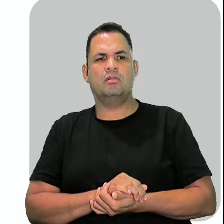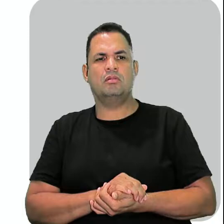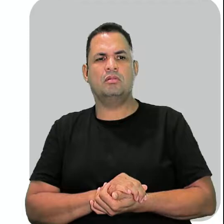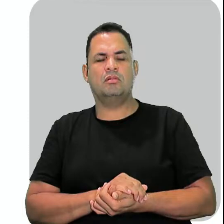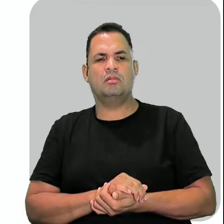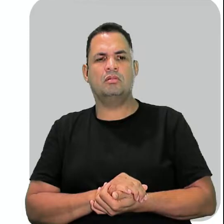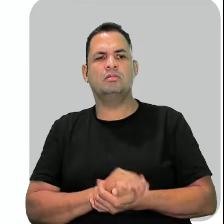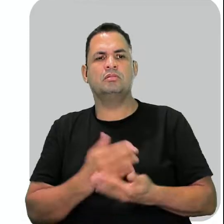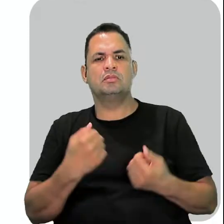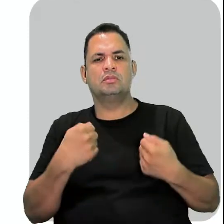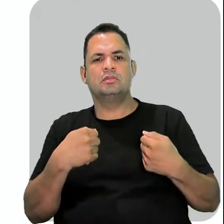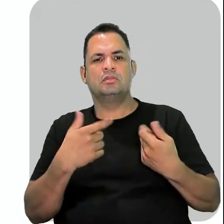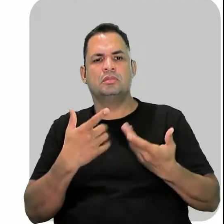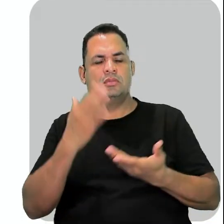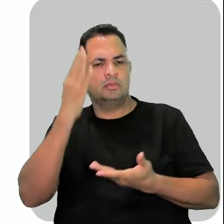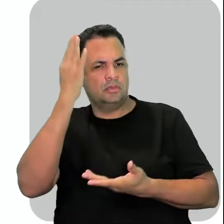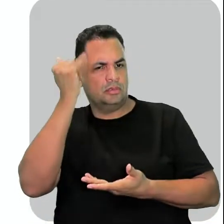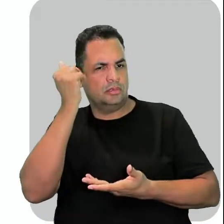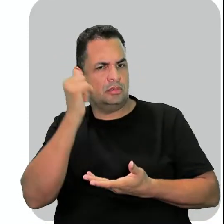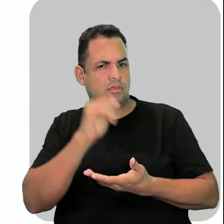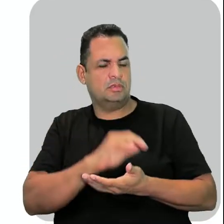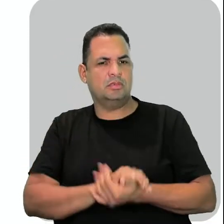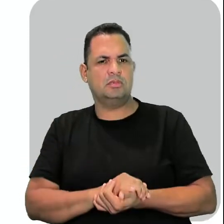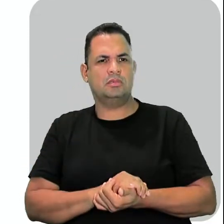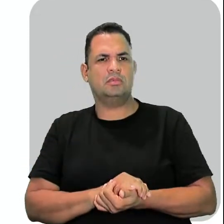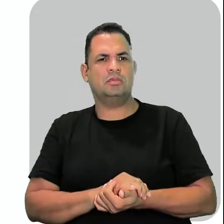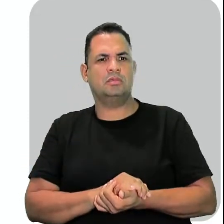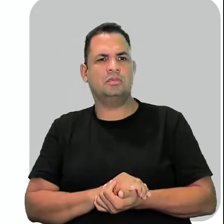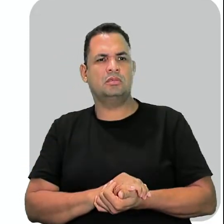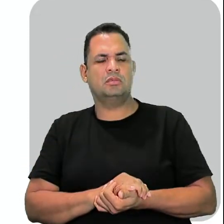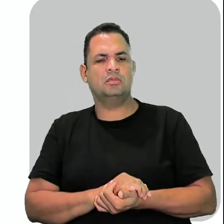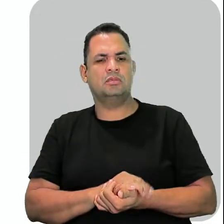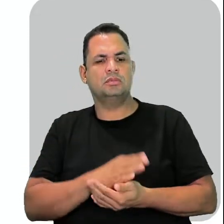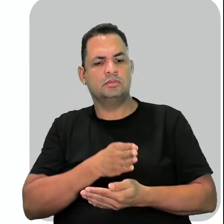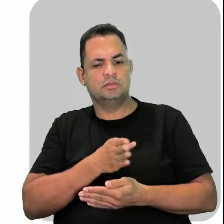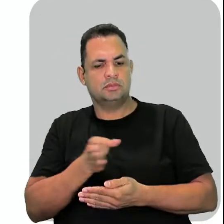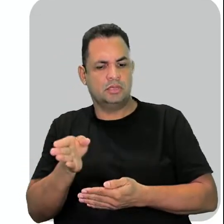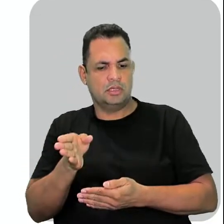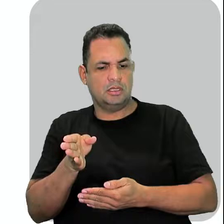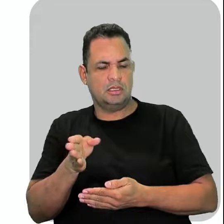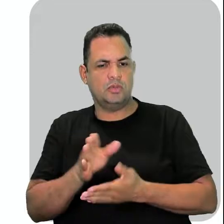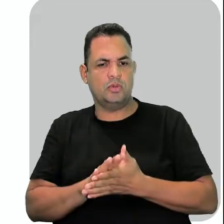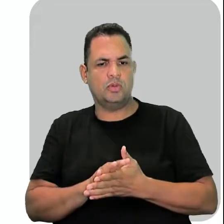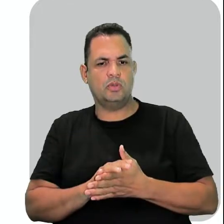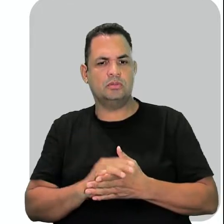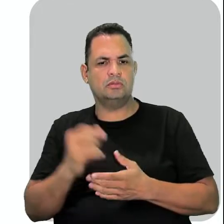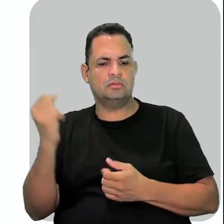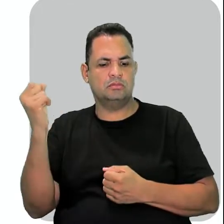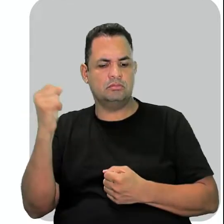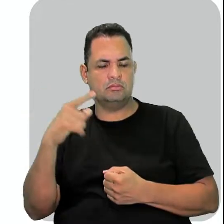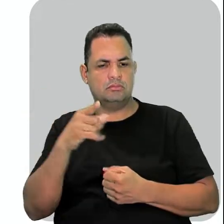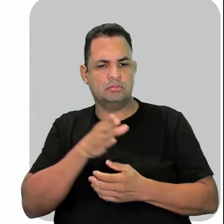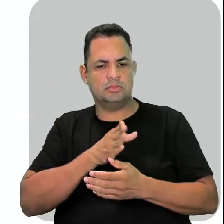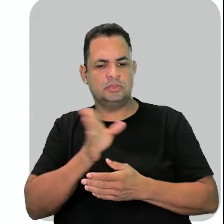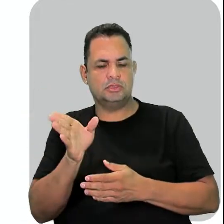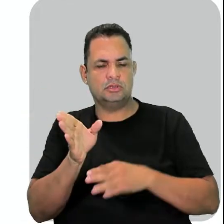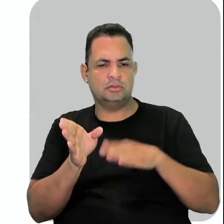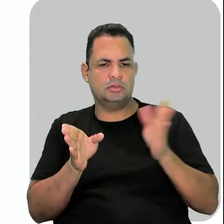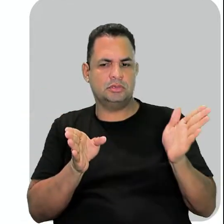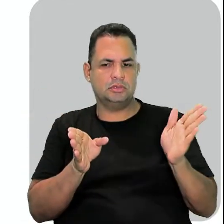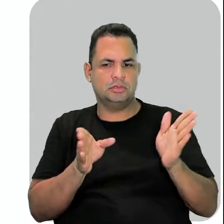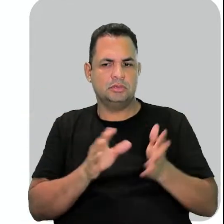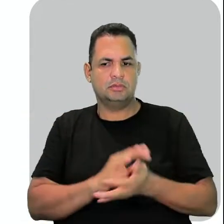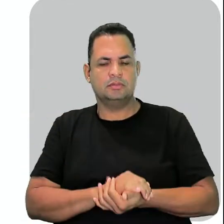tenho que saber que aqui eu tenho a isomeria óptica. Ele vai desviar a luz, né, polarizada para a direita ou para a